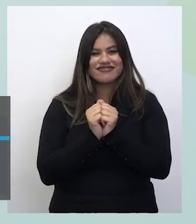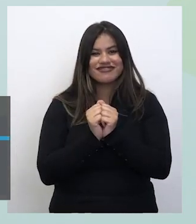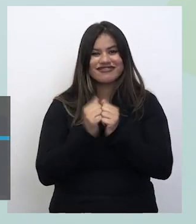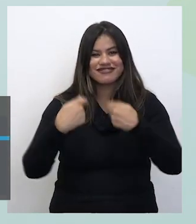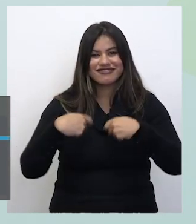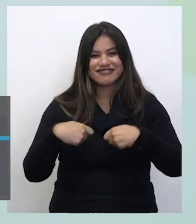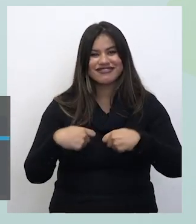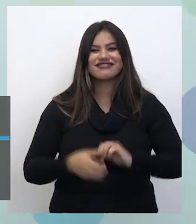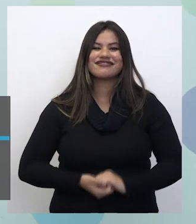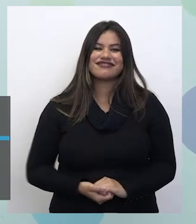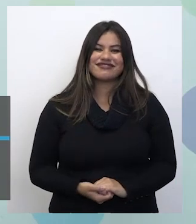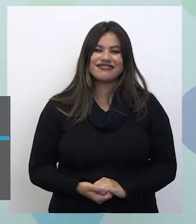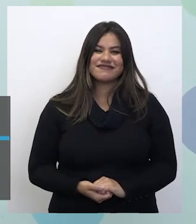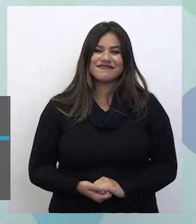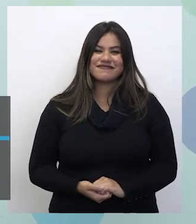agora nessa aula.